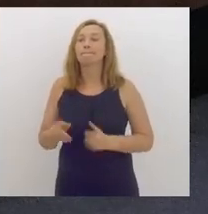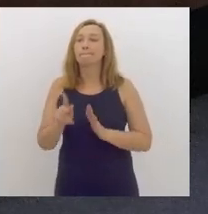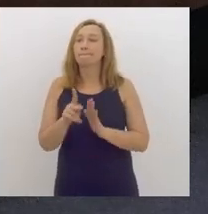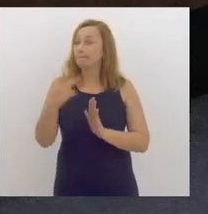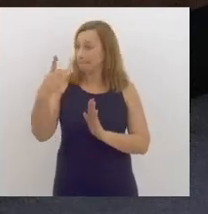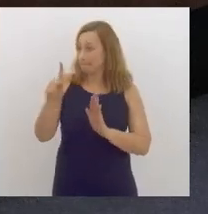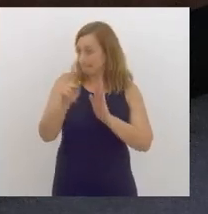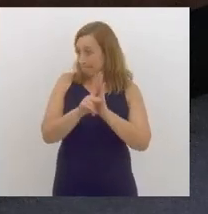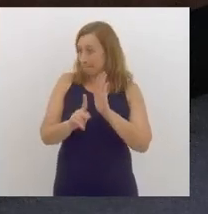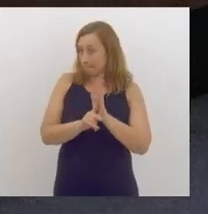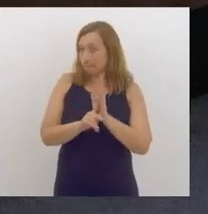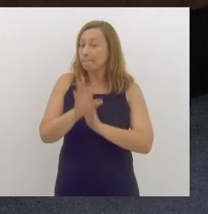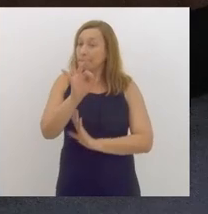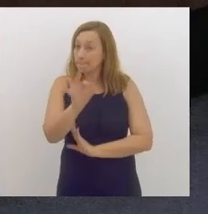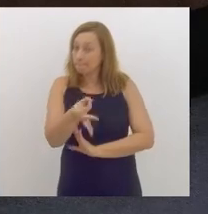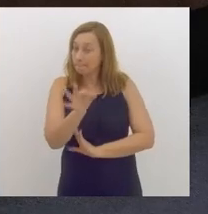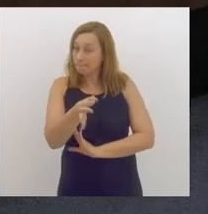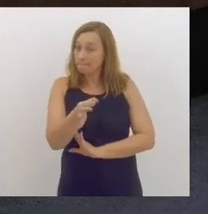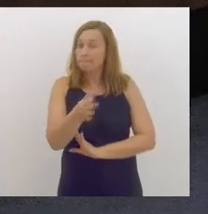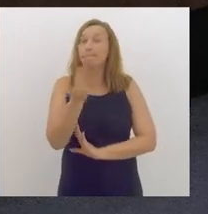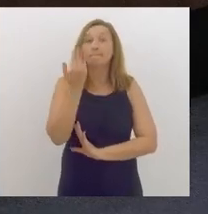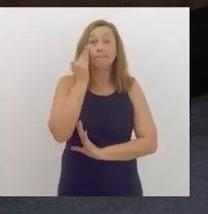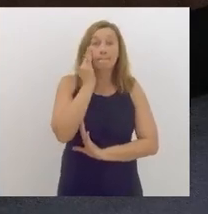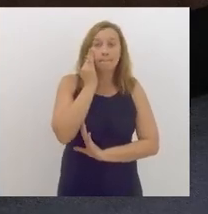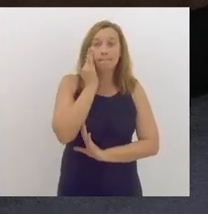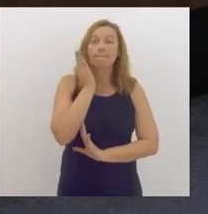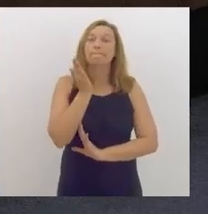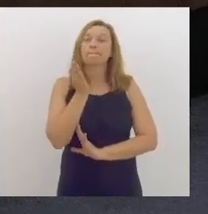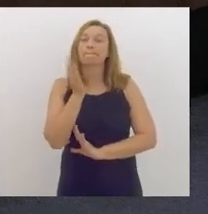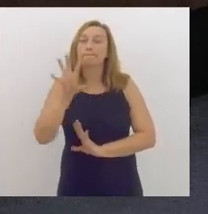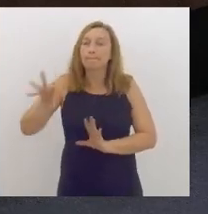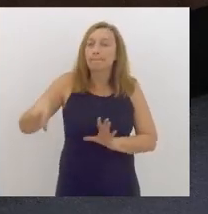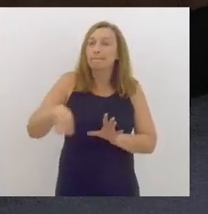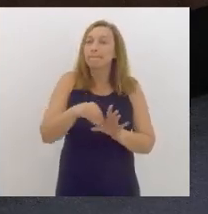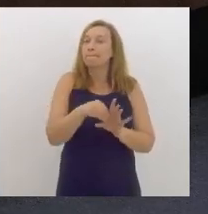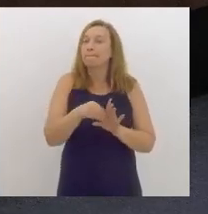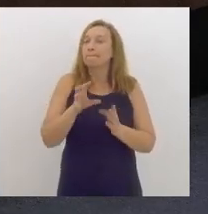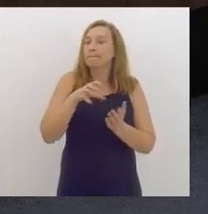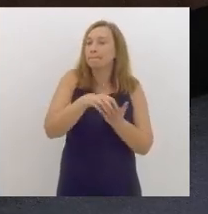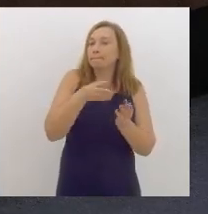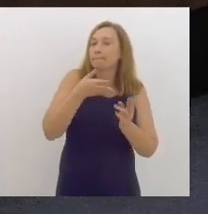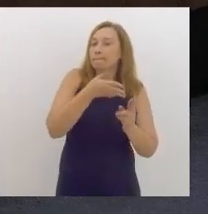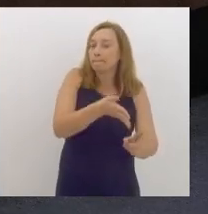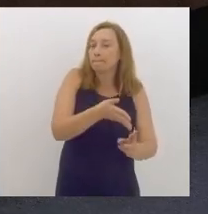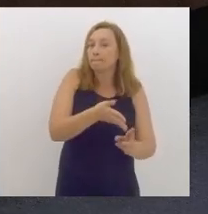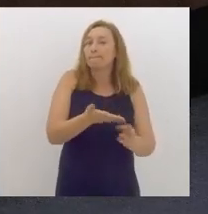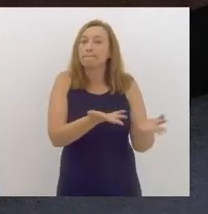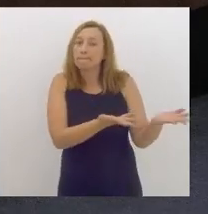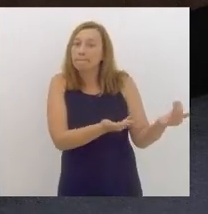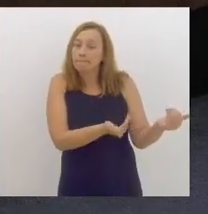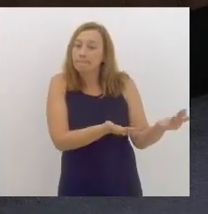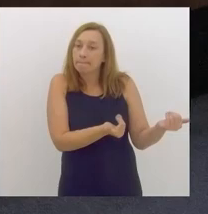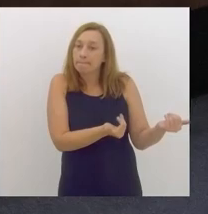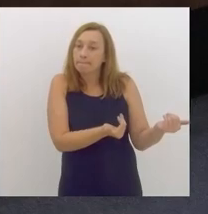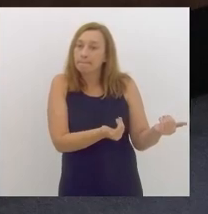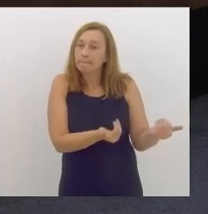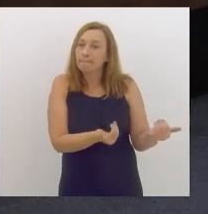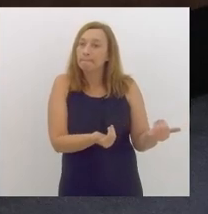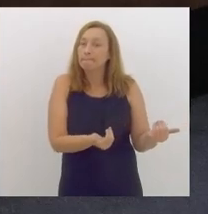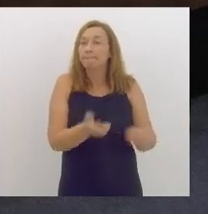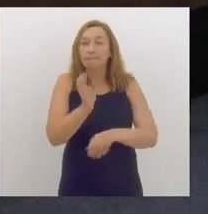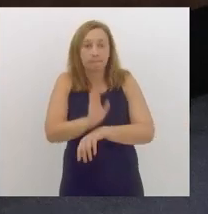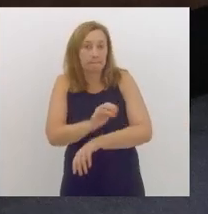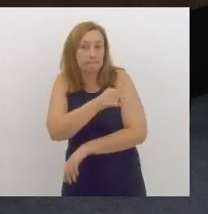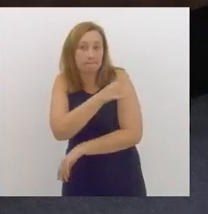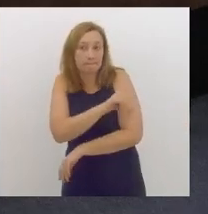Vossa Excelência, justamente porque entendo que a implementação de centros de referência da juventude no âmbito do